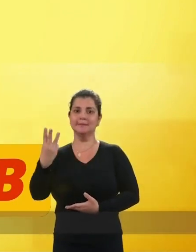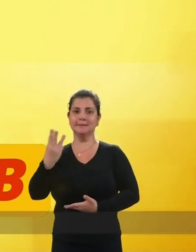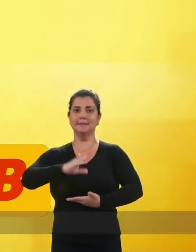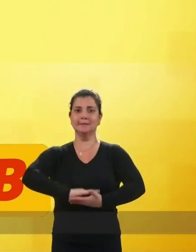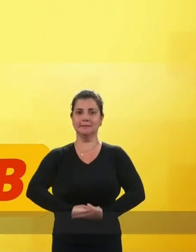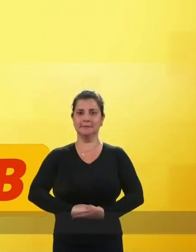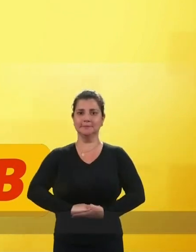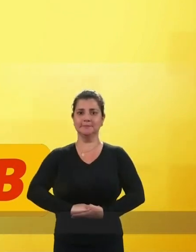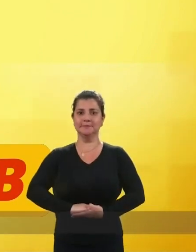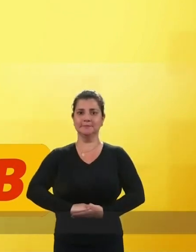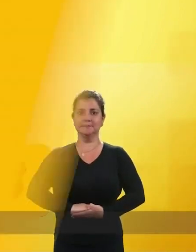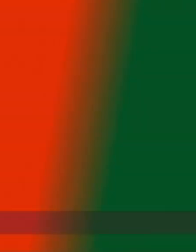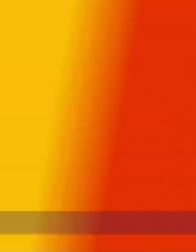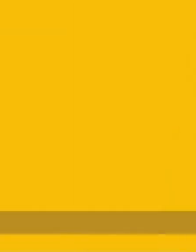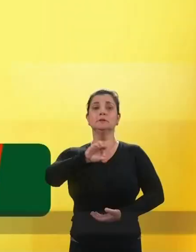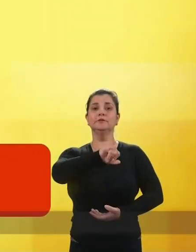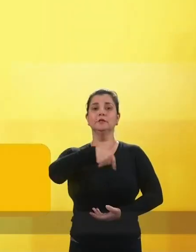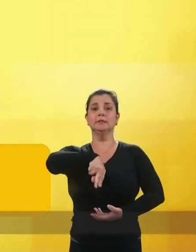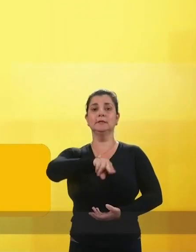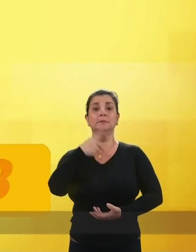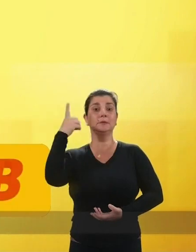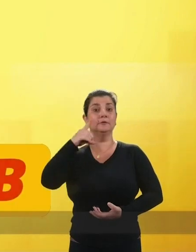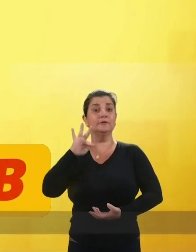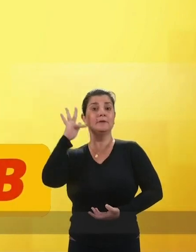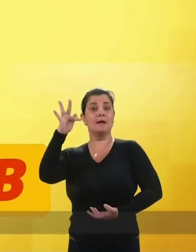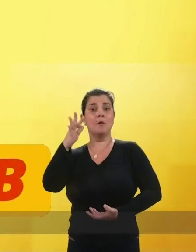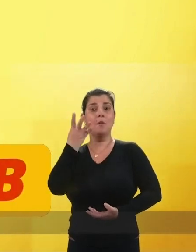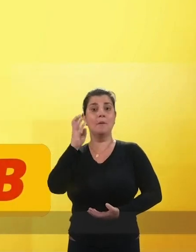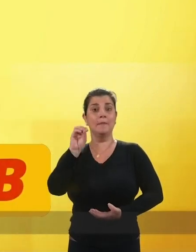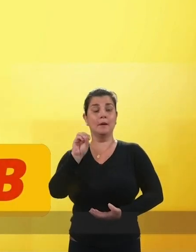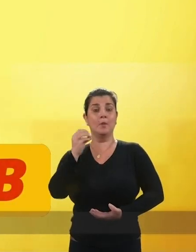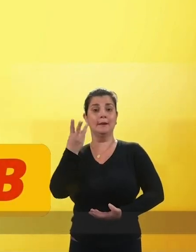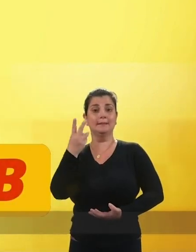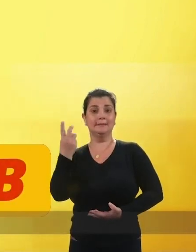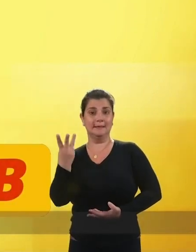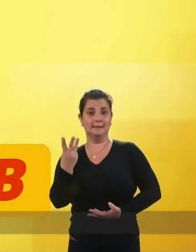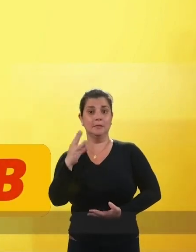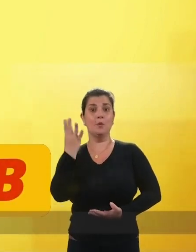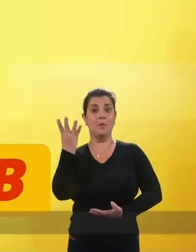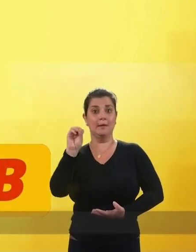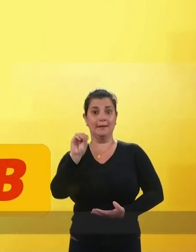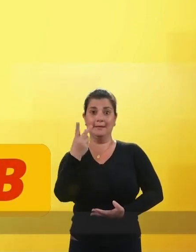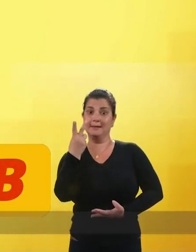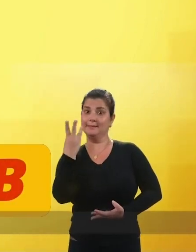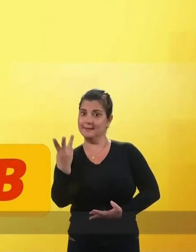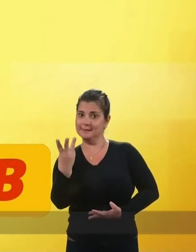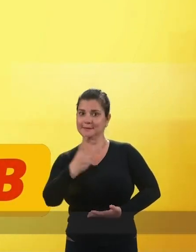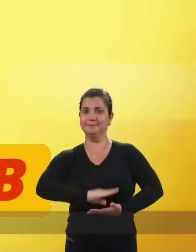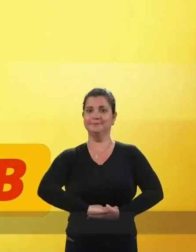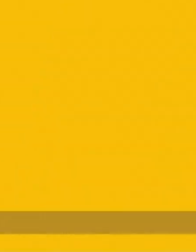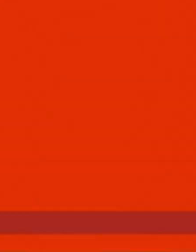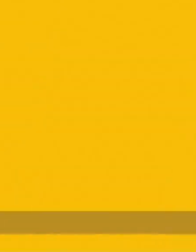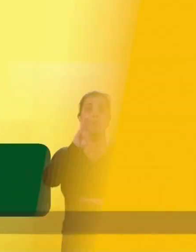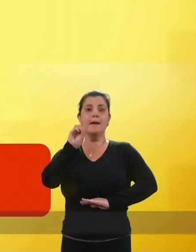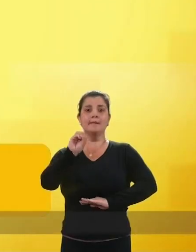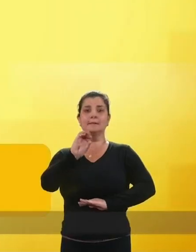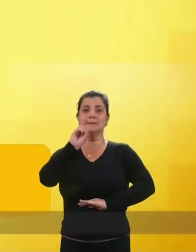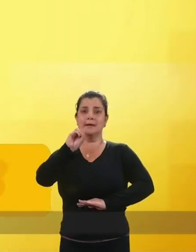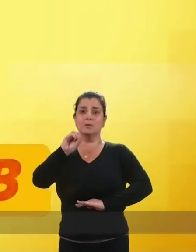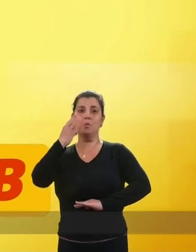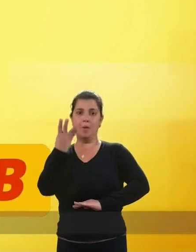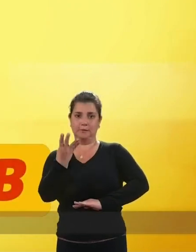Dassi, 4033. Sou Cassiano Fontana, deputado federal. Lembra, é 4013. É 4013.